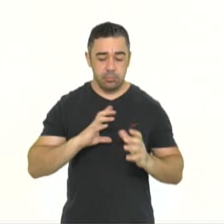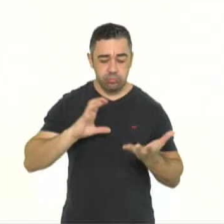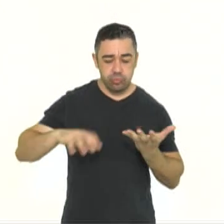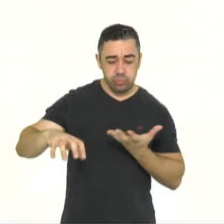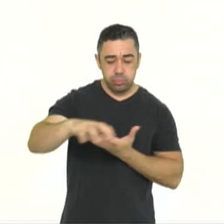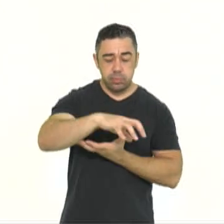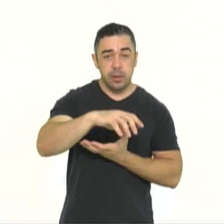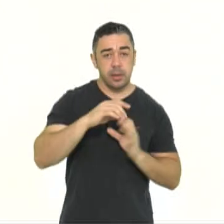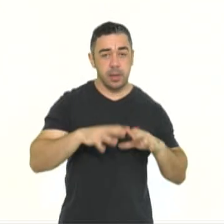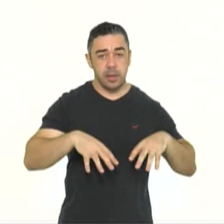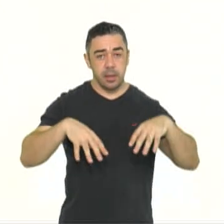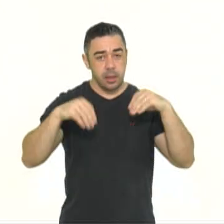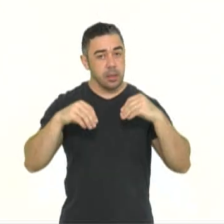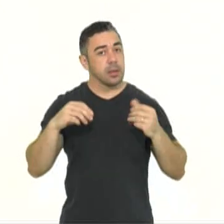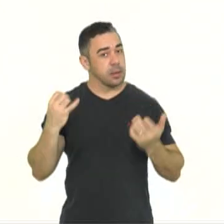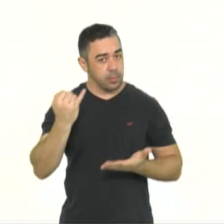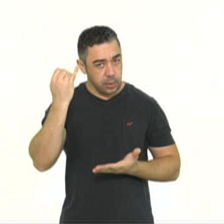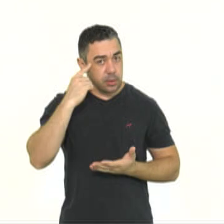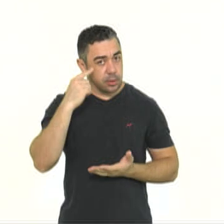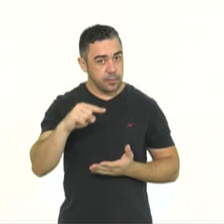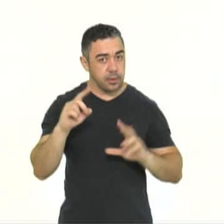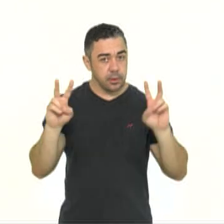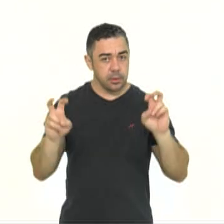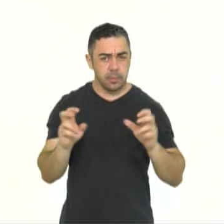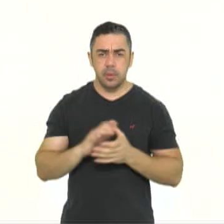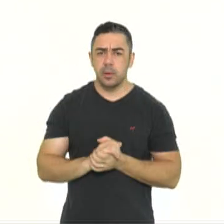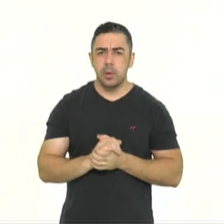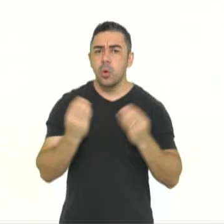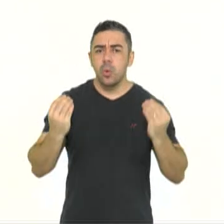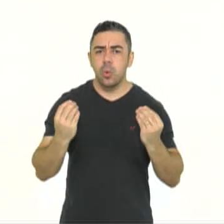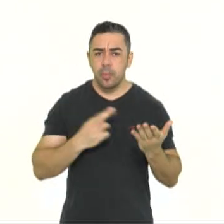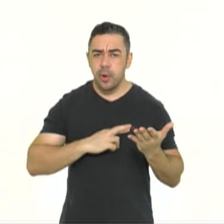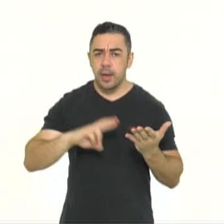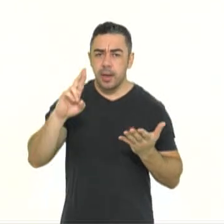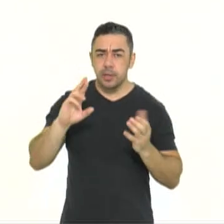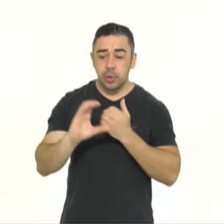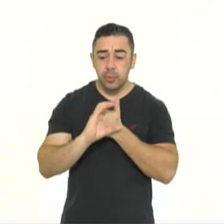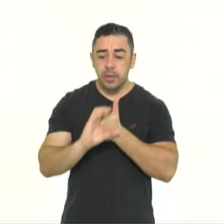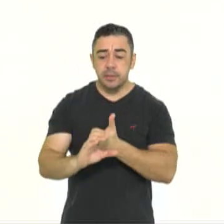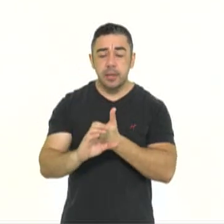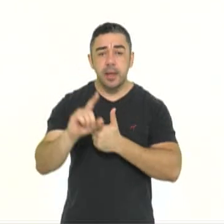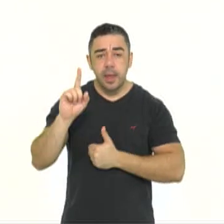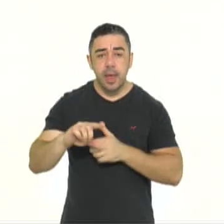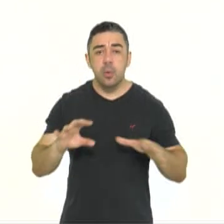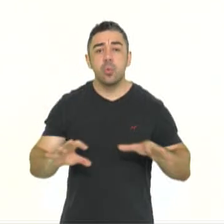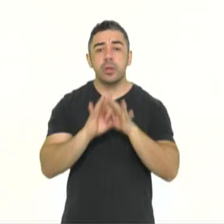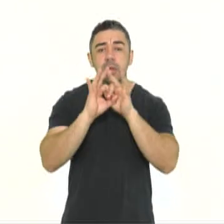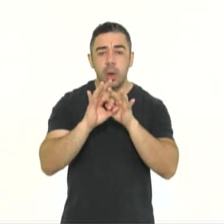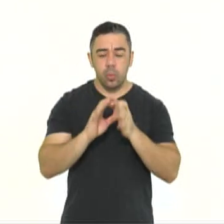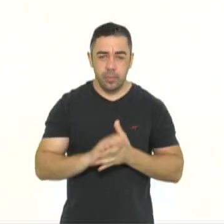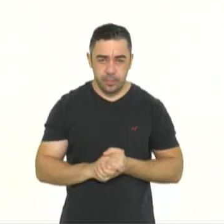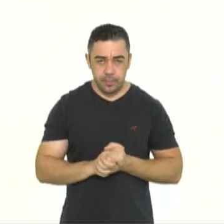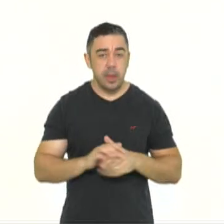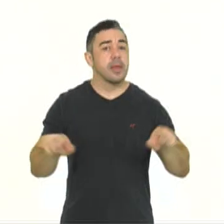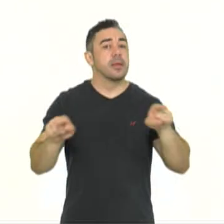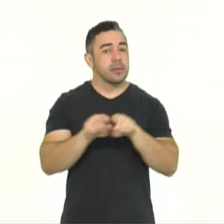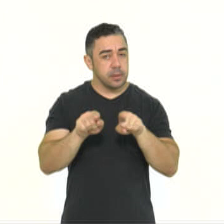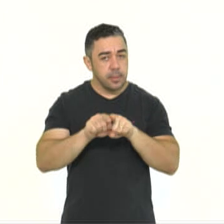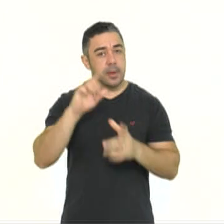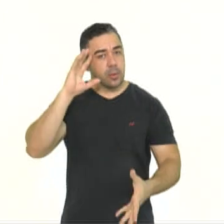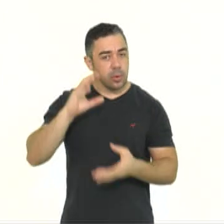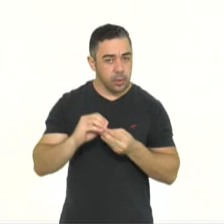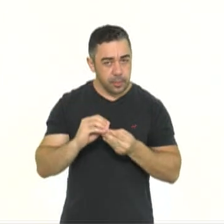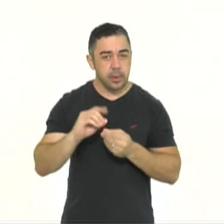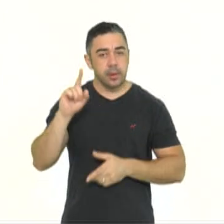germânicos. Isso é muito importante, esse tema, hein? Como que a religião cristã acaba sendo um fator de unidade? Também podemos entender como